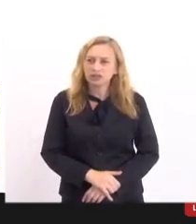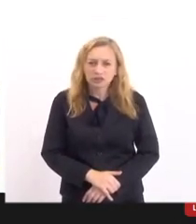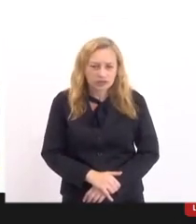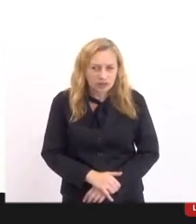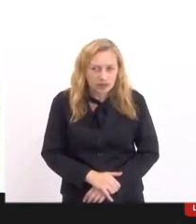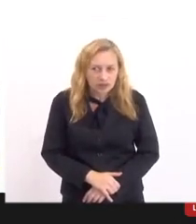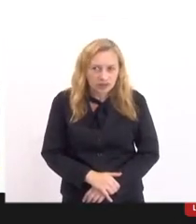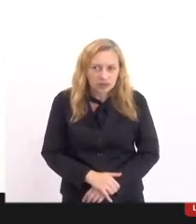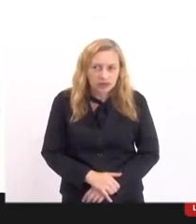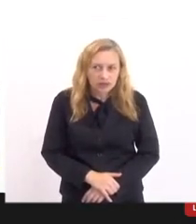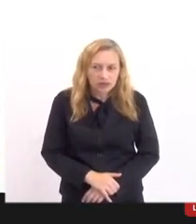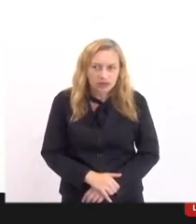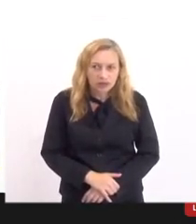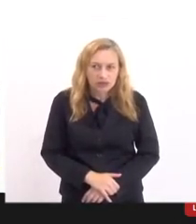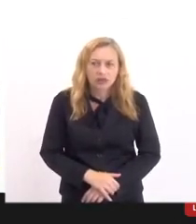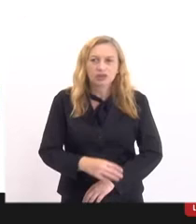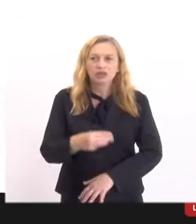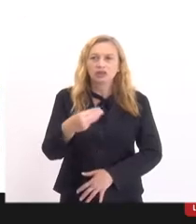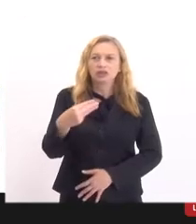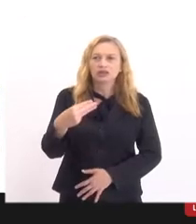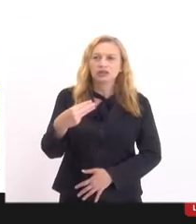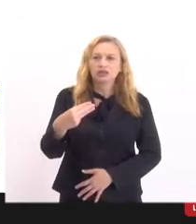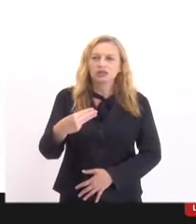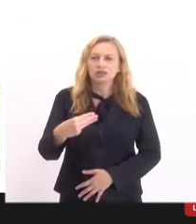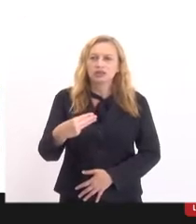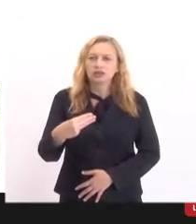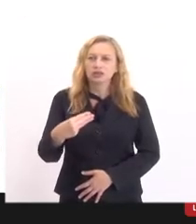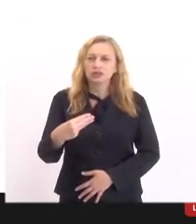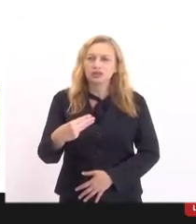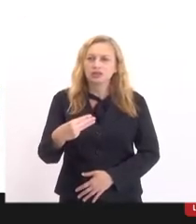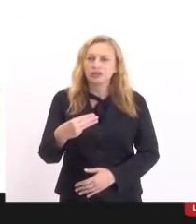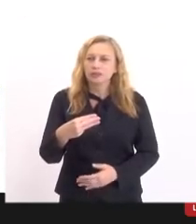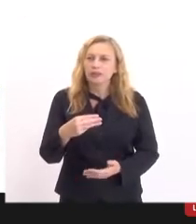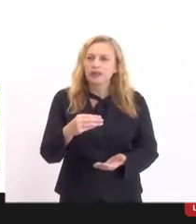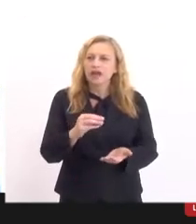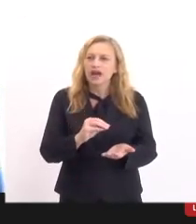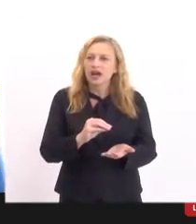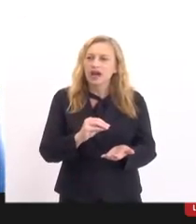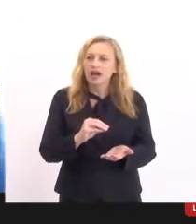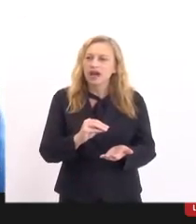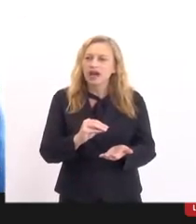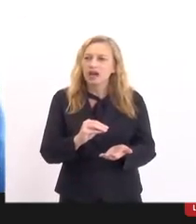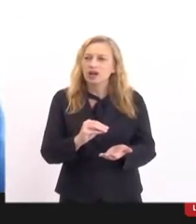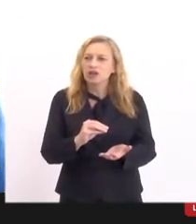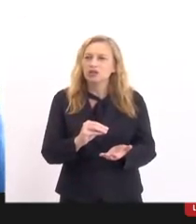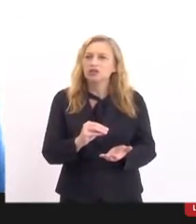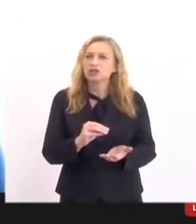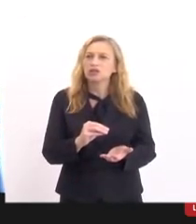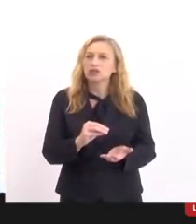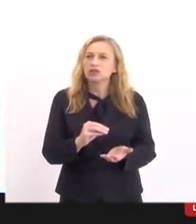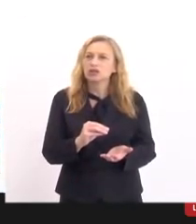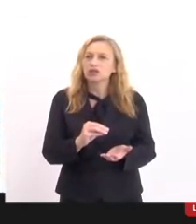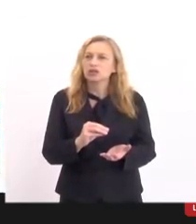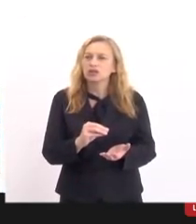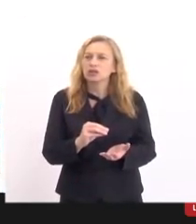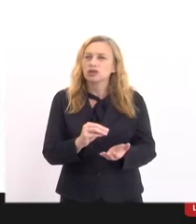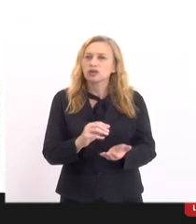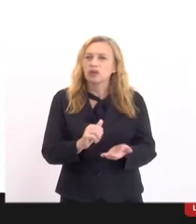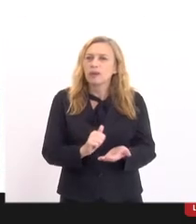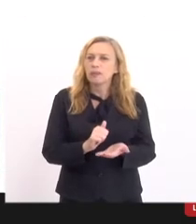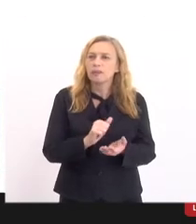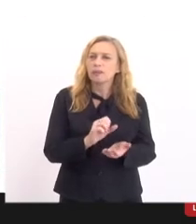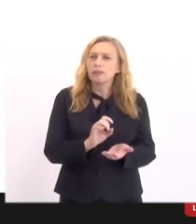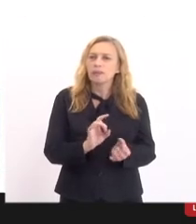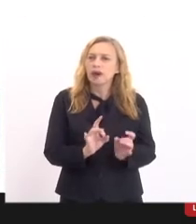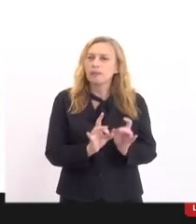que cresceram os índices de evasão em todas as etapas da educação no Brasil e temos, por isso,